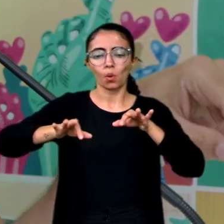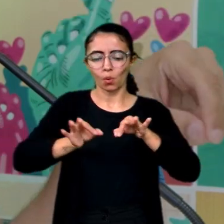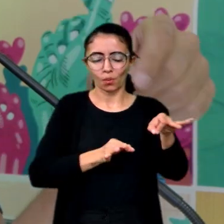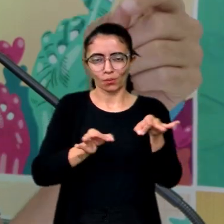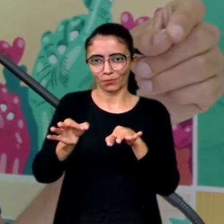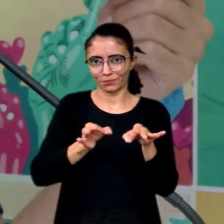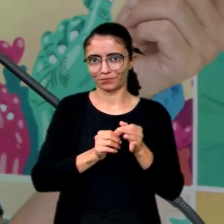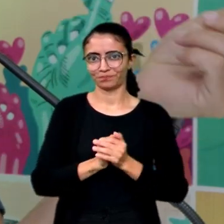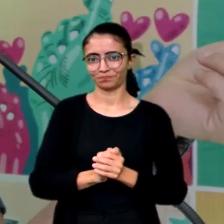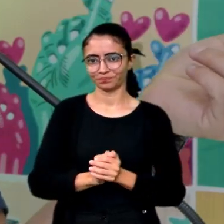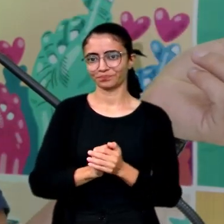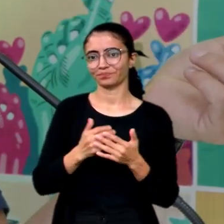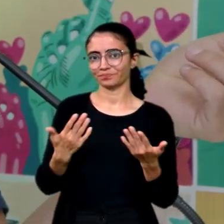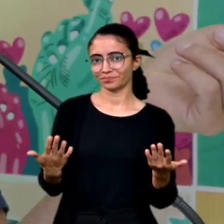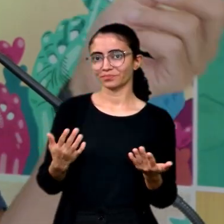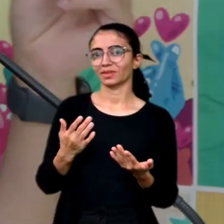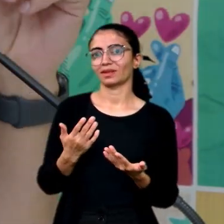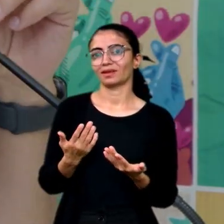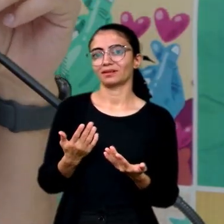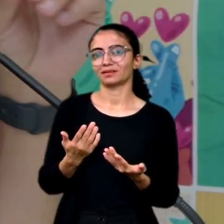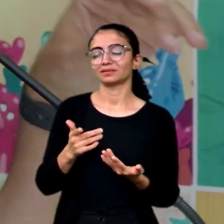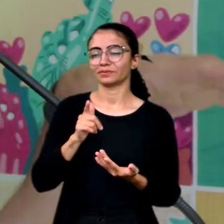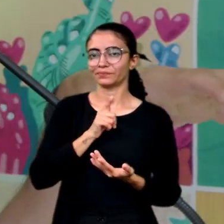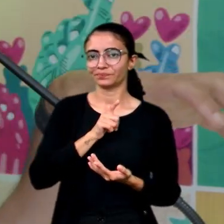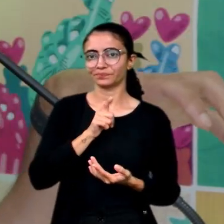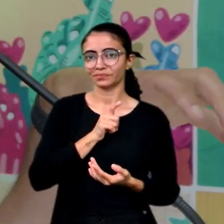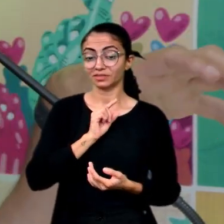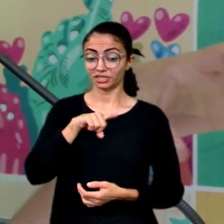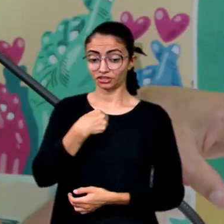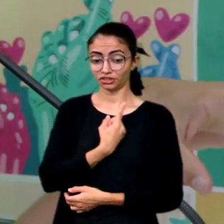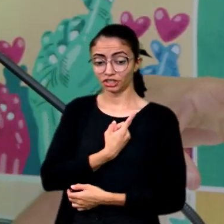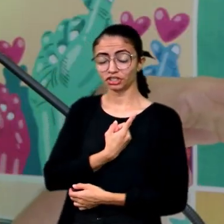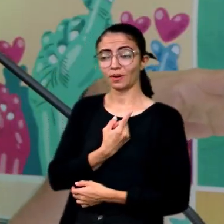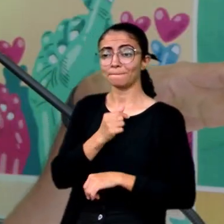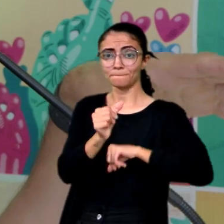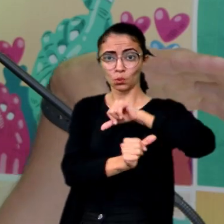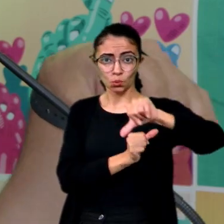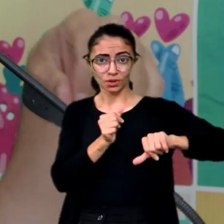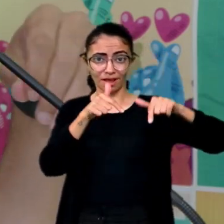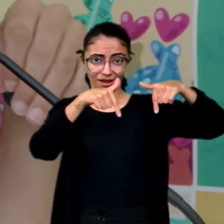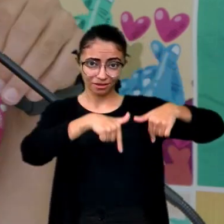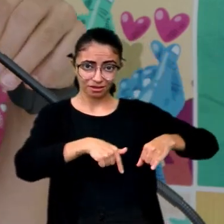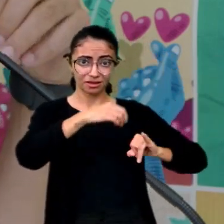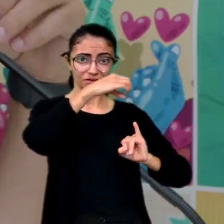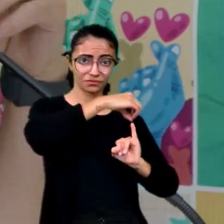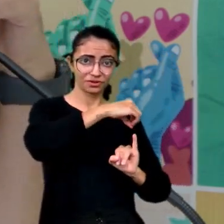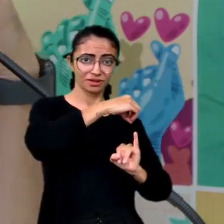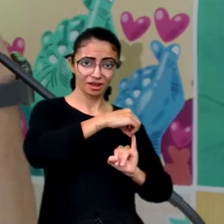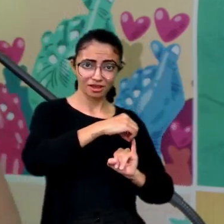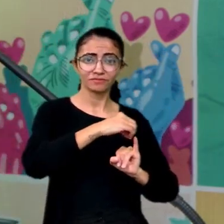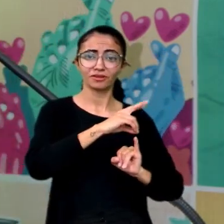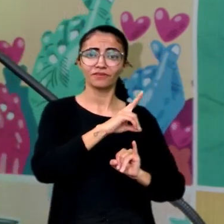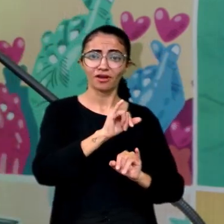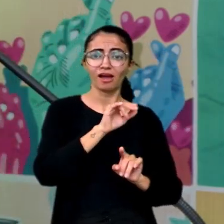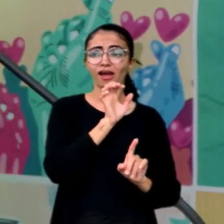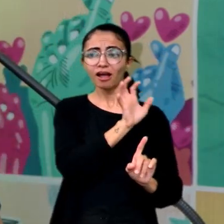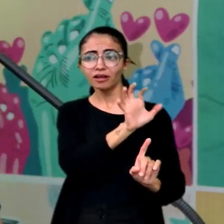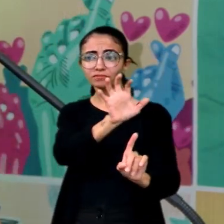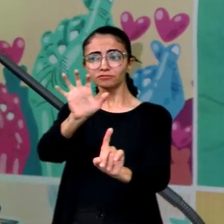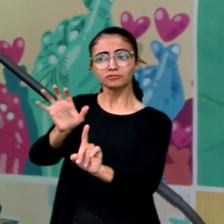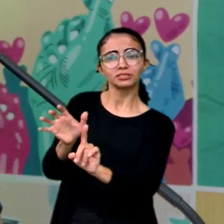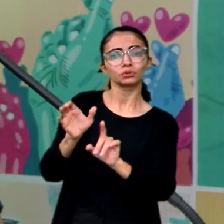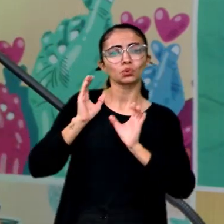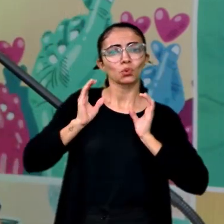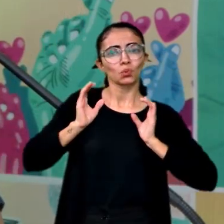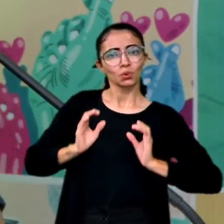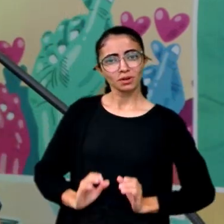quando a gente muda, o mundo muda também. Uhum. Então, se a gente começa a mudar aqui a nossa casa, a gente vai mudando, né, outros comportamentos, até porque